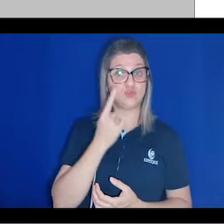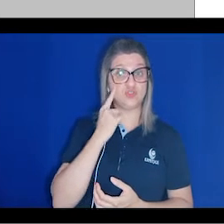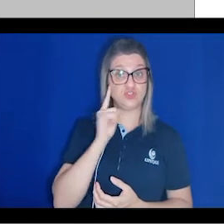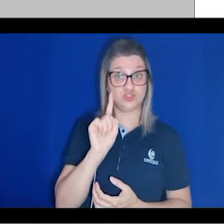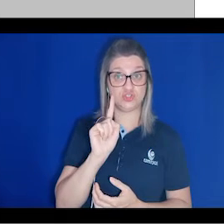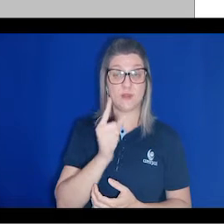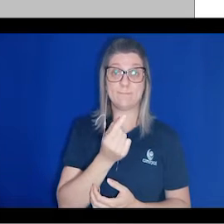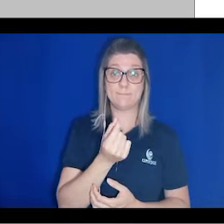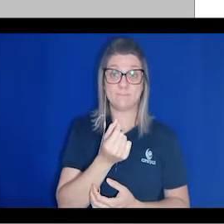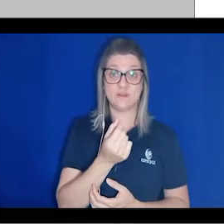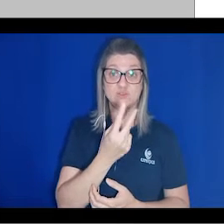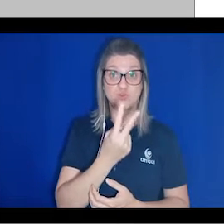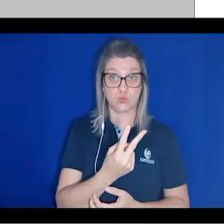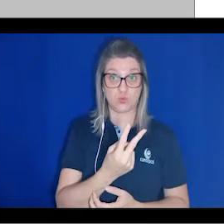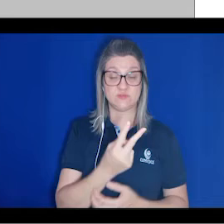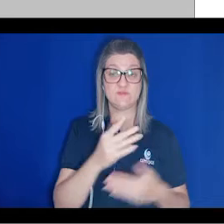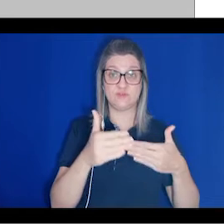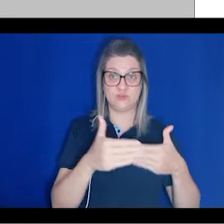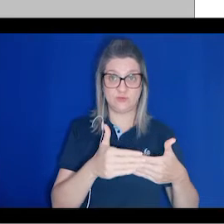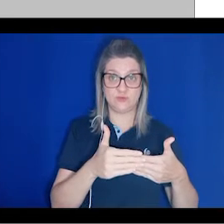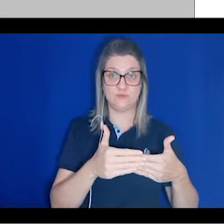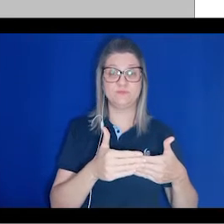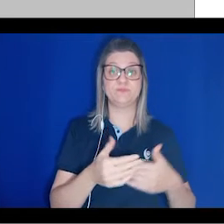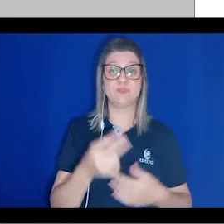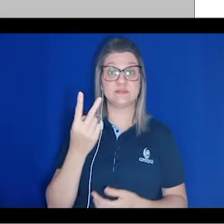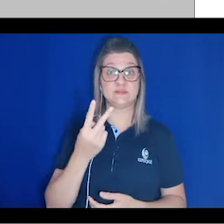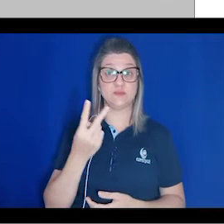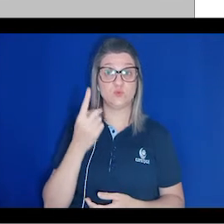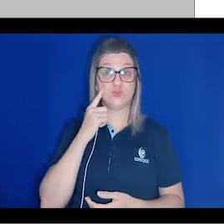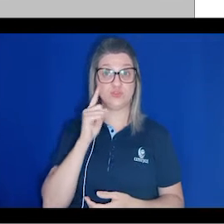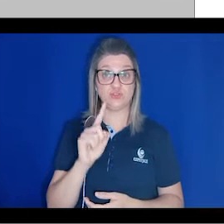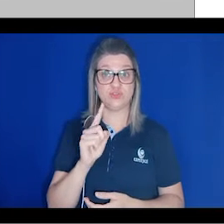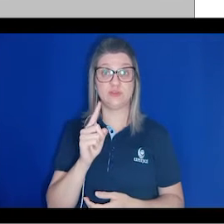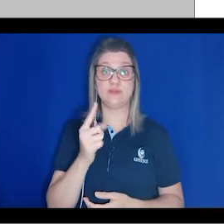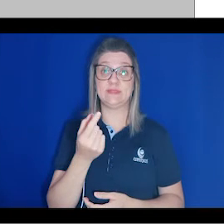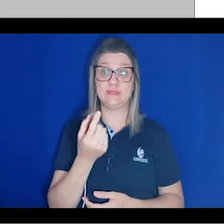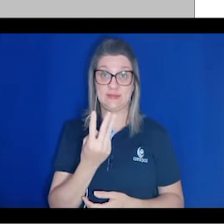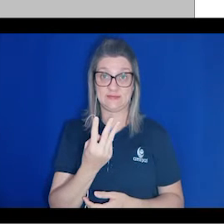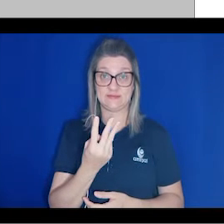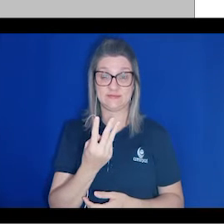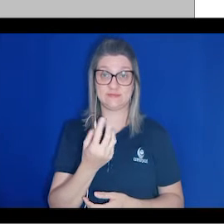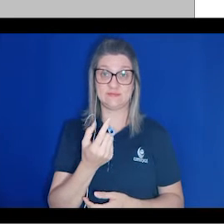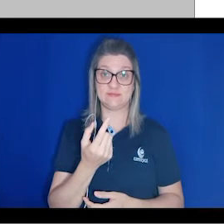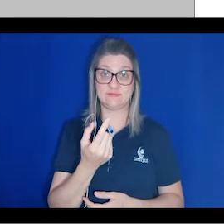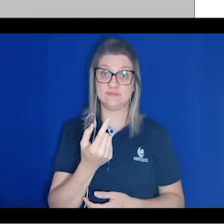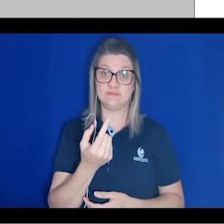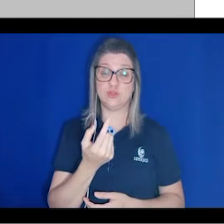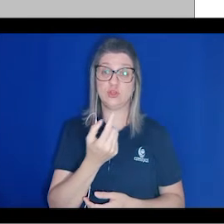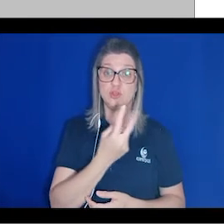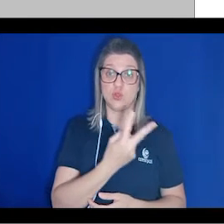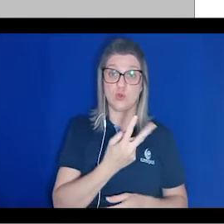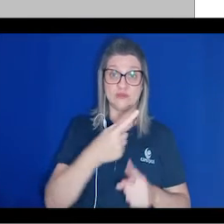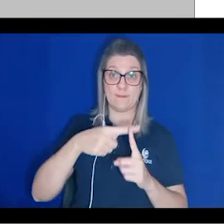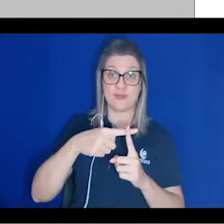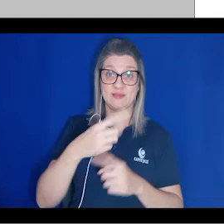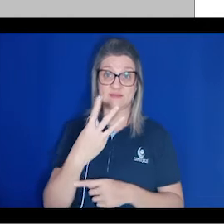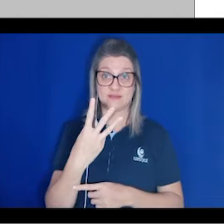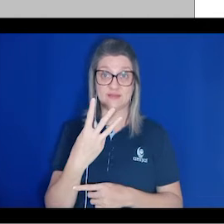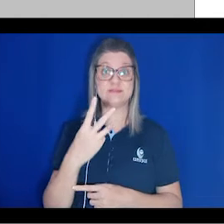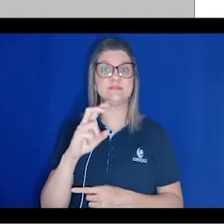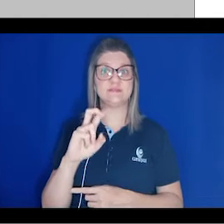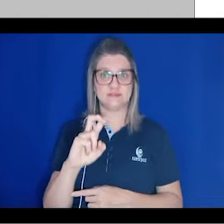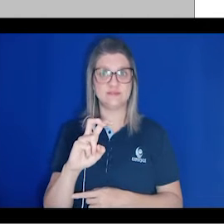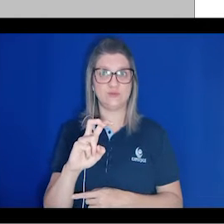o preço foi de 2 de fechamento. O segundo dia foi de 3. 2 mais 3 dá